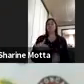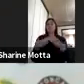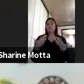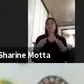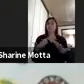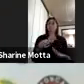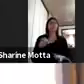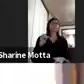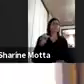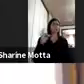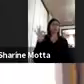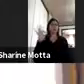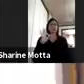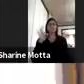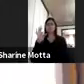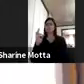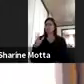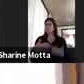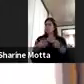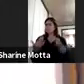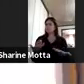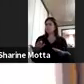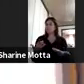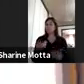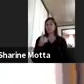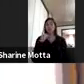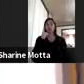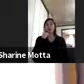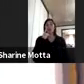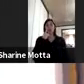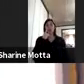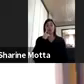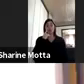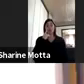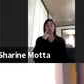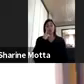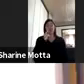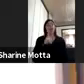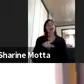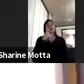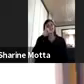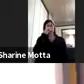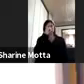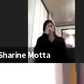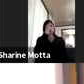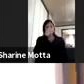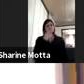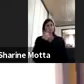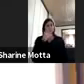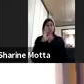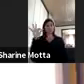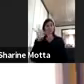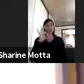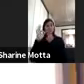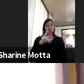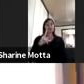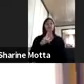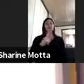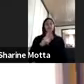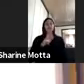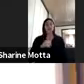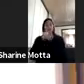Meia, 0%. Olha, Sempre há é muito um raro. Existem mulheres que